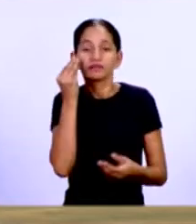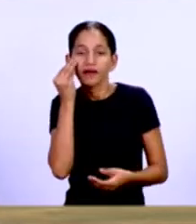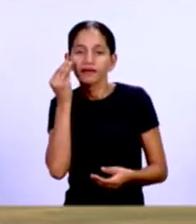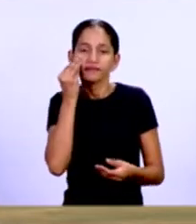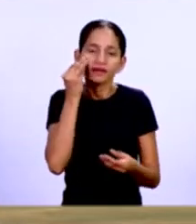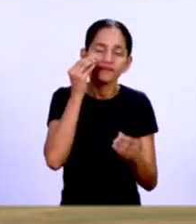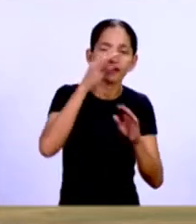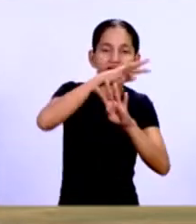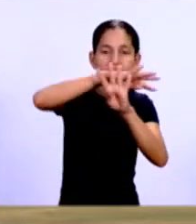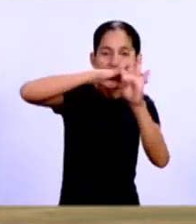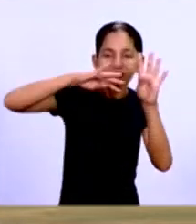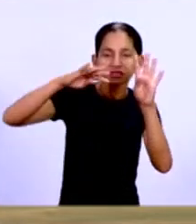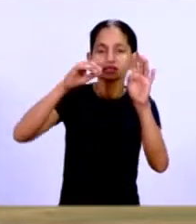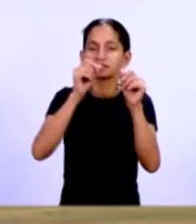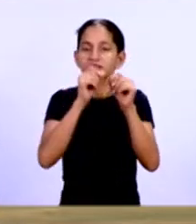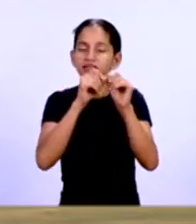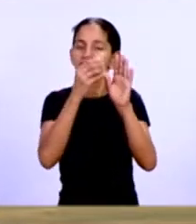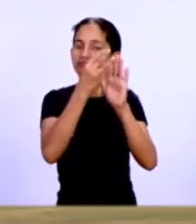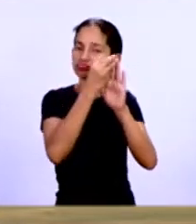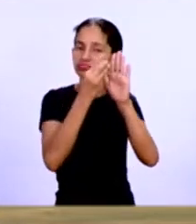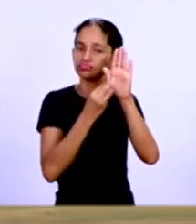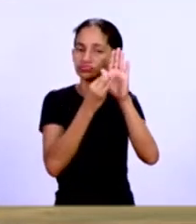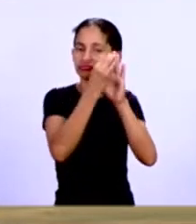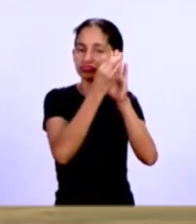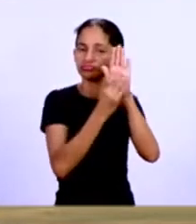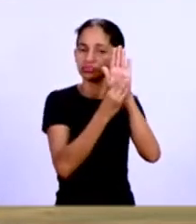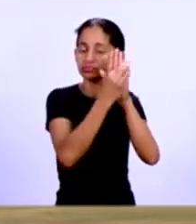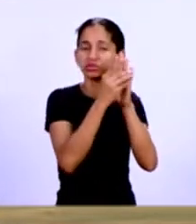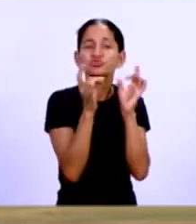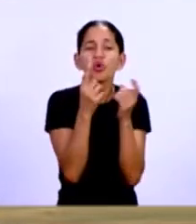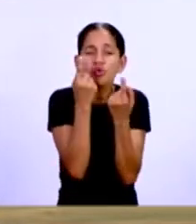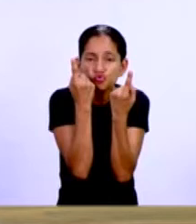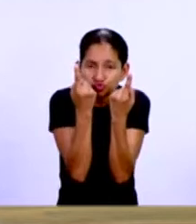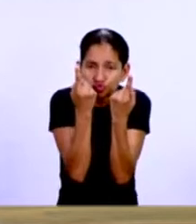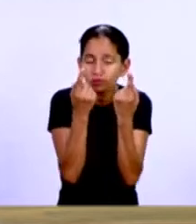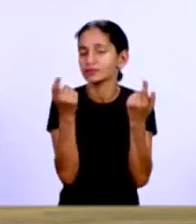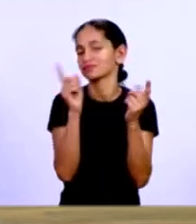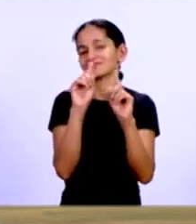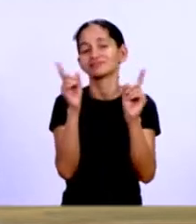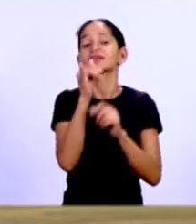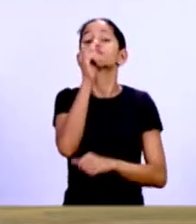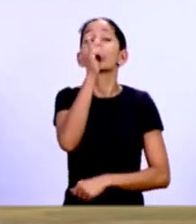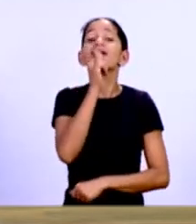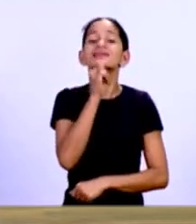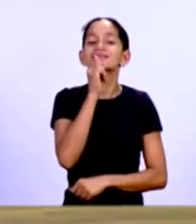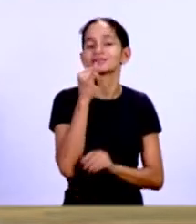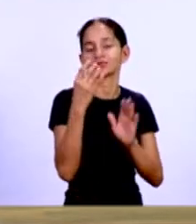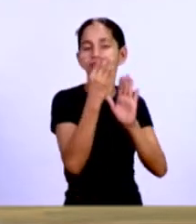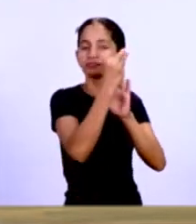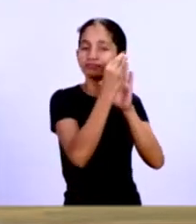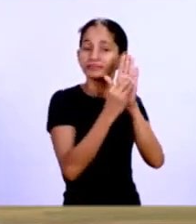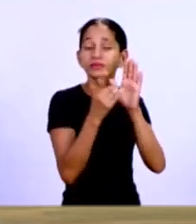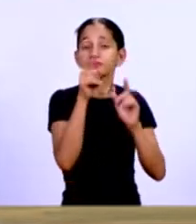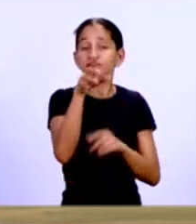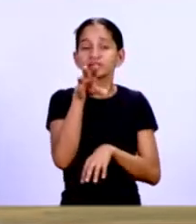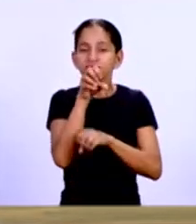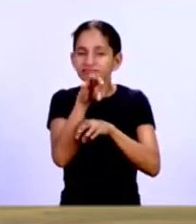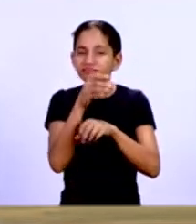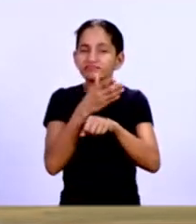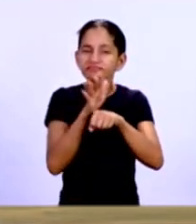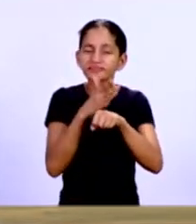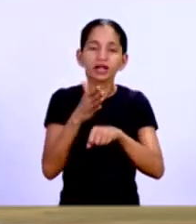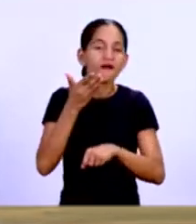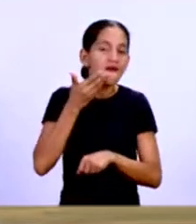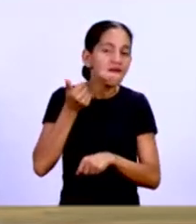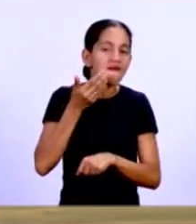planilha. E isso não vai ser uma coluna só, como nós estamos aqui dando um exemplo apenas, né? Você vai colocar vários riscos, pode